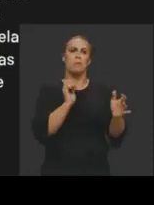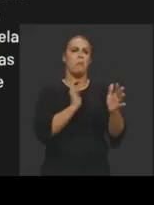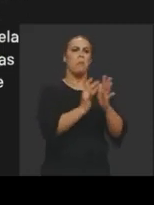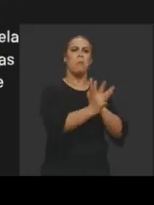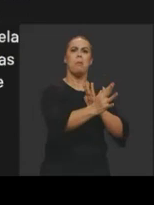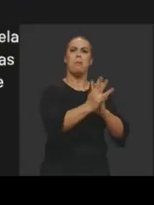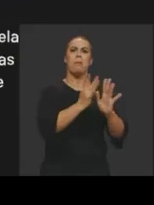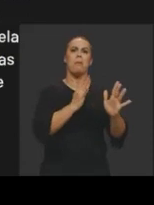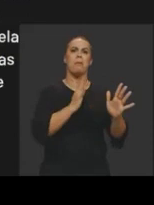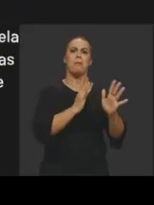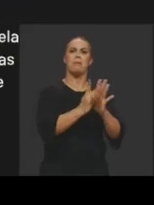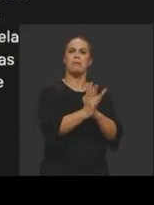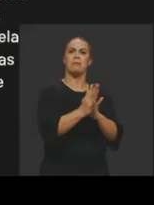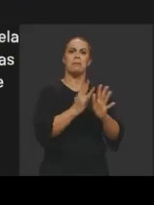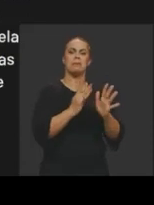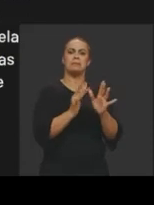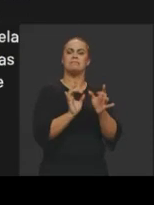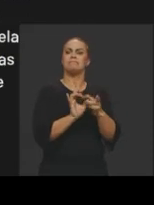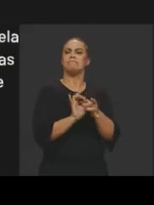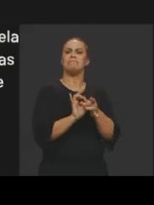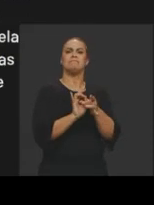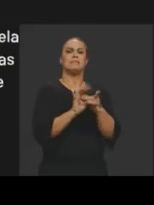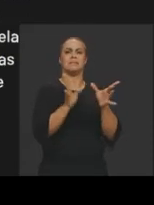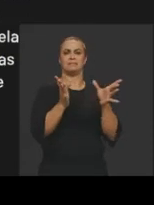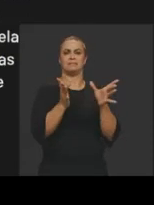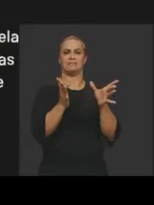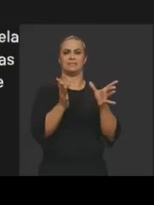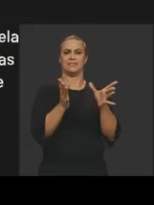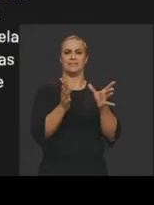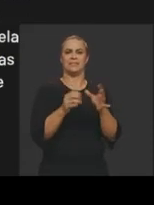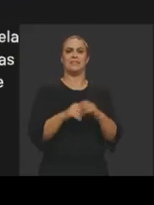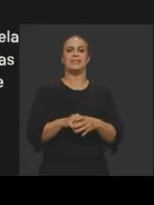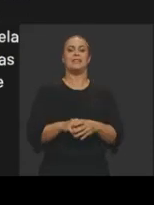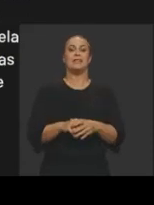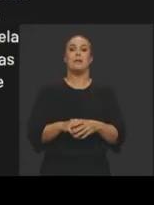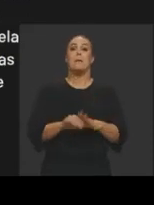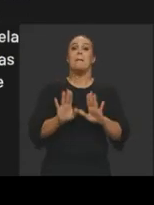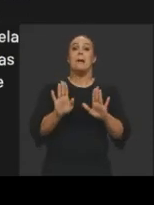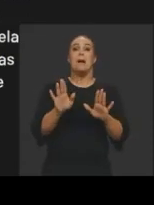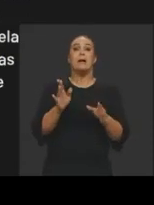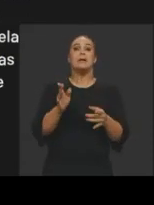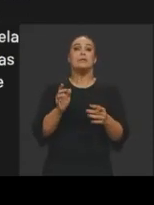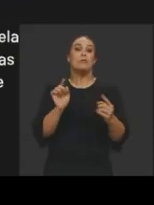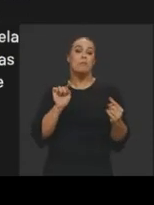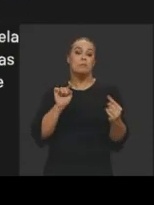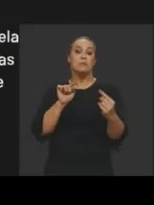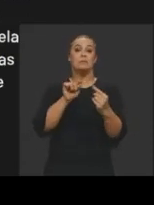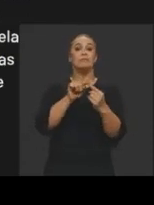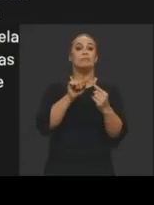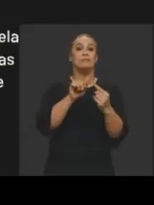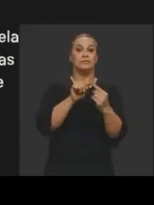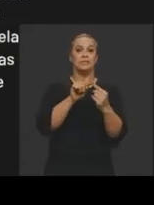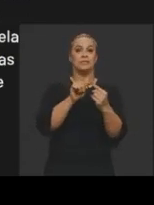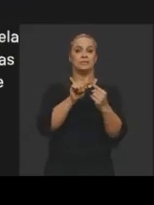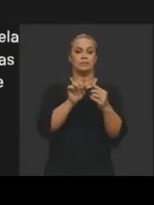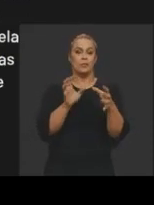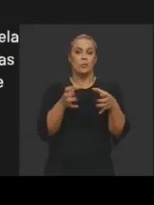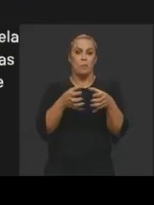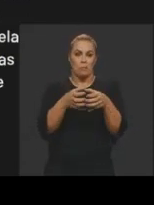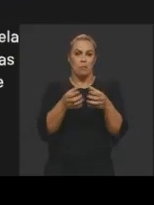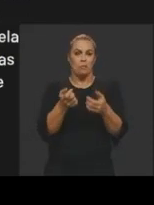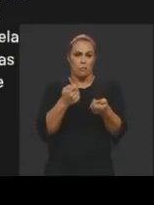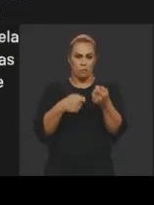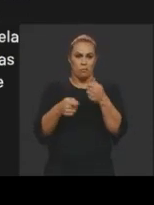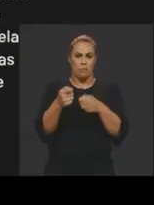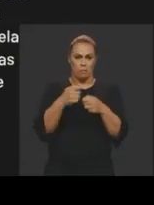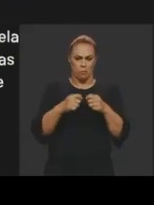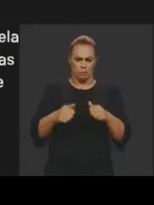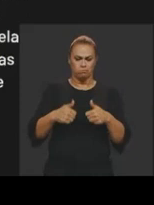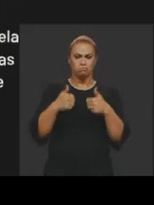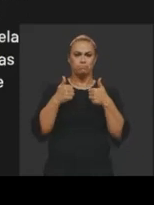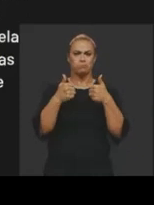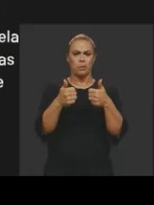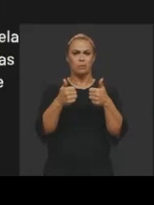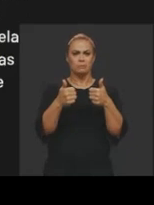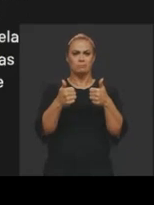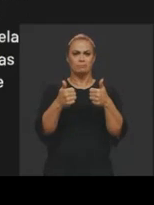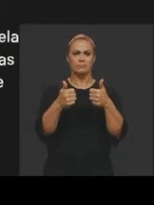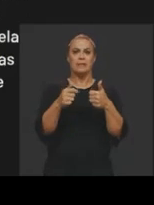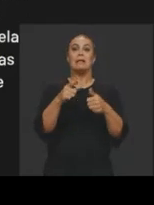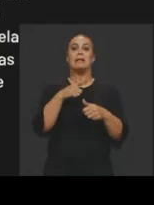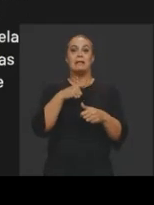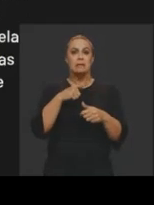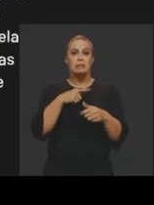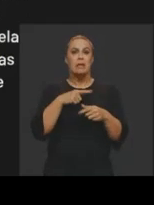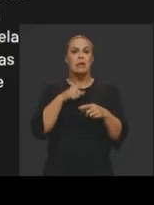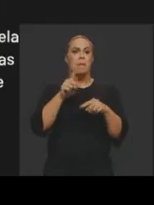membros. Na verdade, o desejável para um bloco econômico para ele ser eficiente é que ele proporcione a livre circulação de